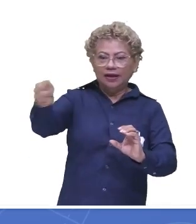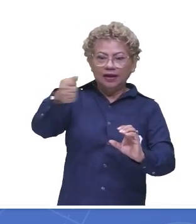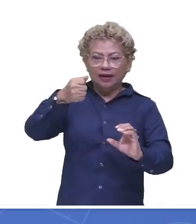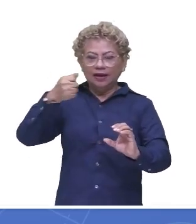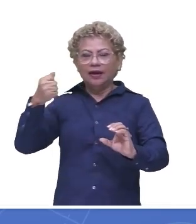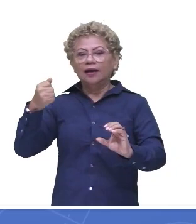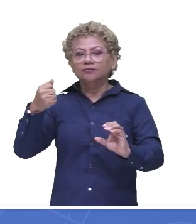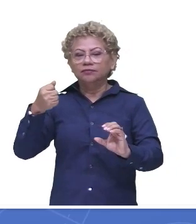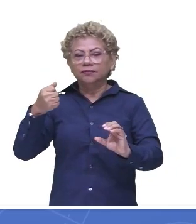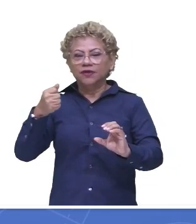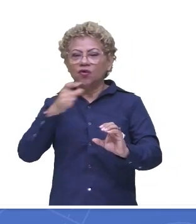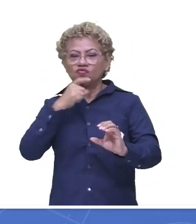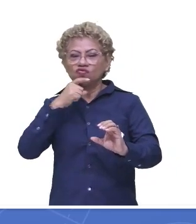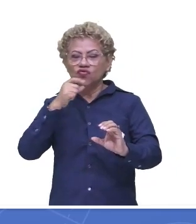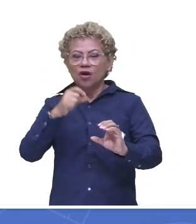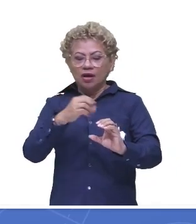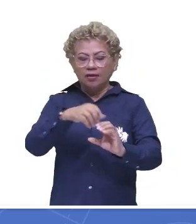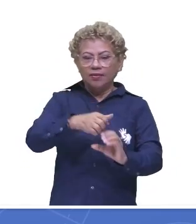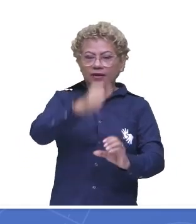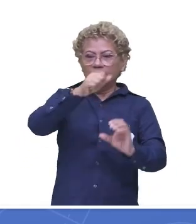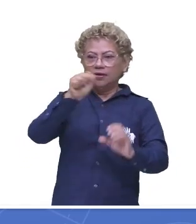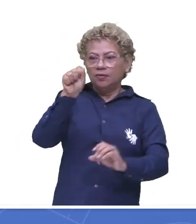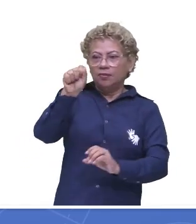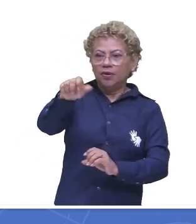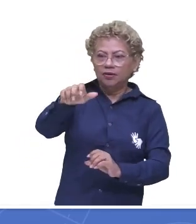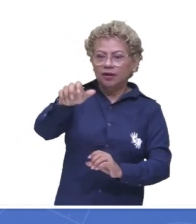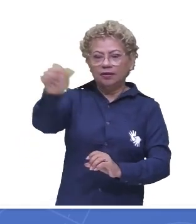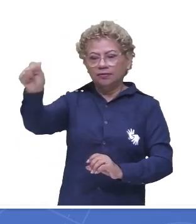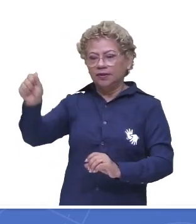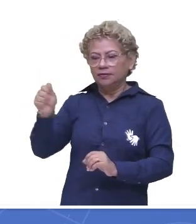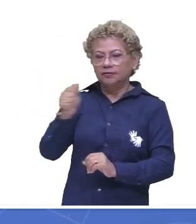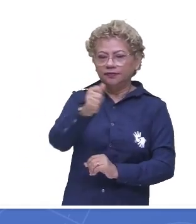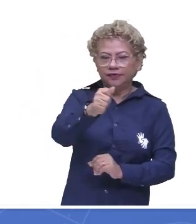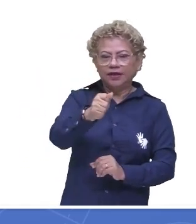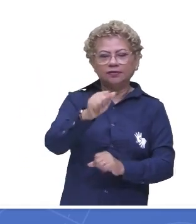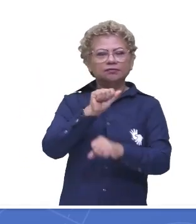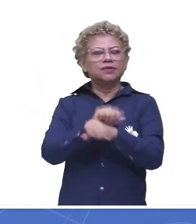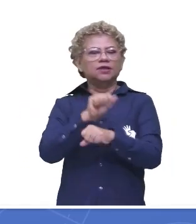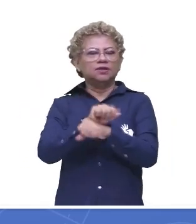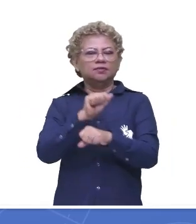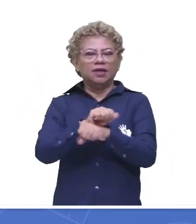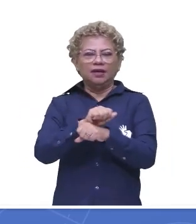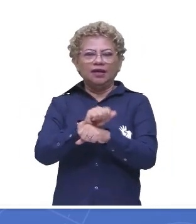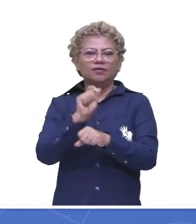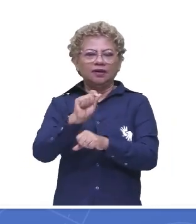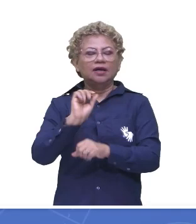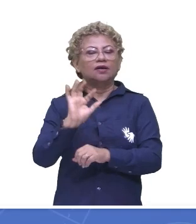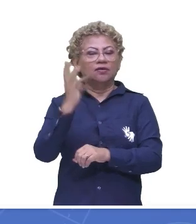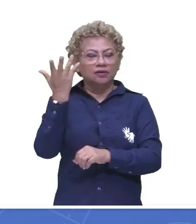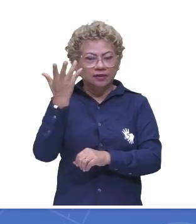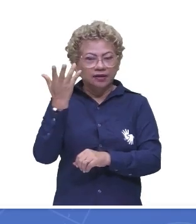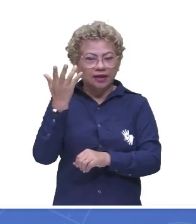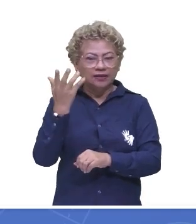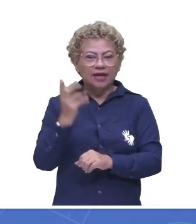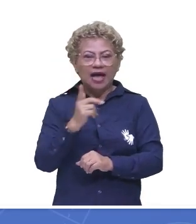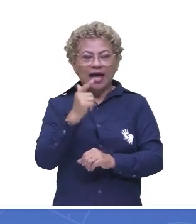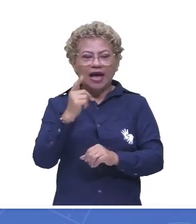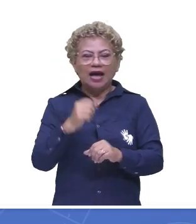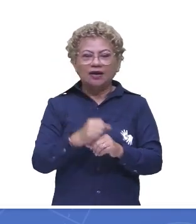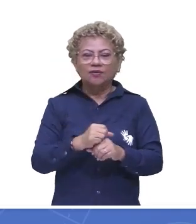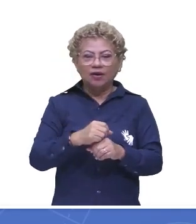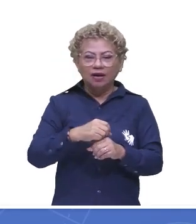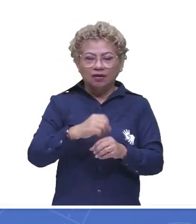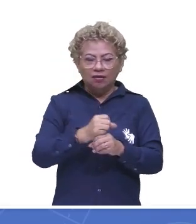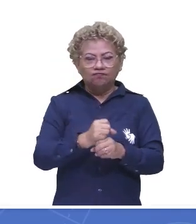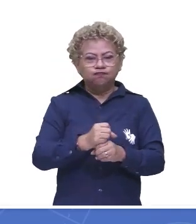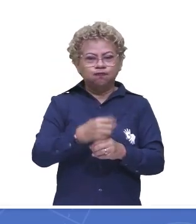água, nesse intervalo dos 4 graus Celsius até 0 graus Celsius, ocorreu a dilatação da água. A